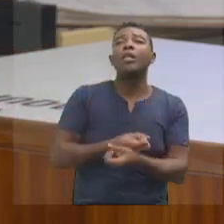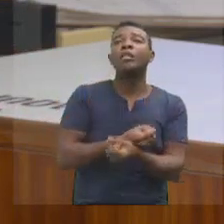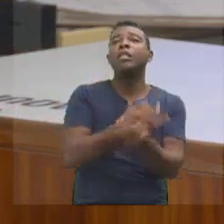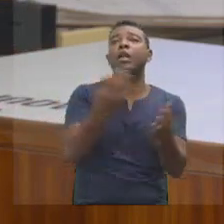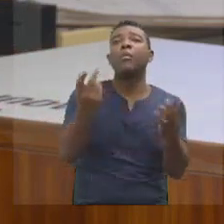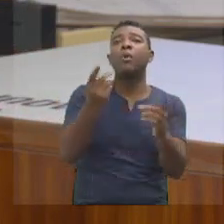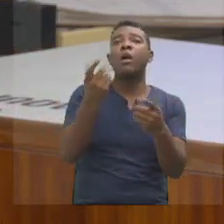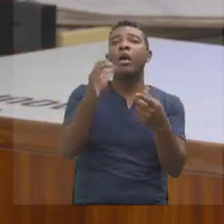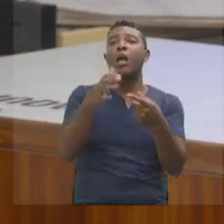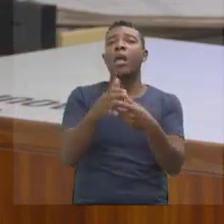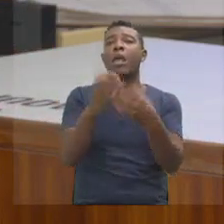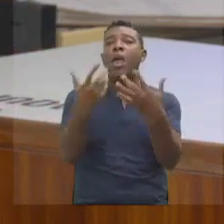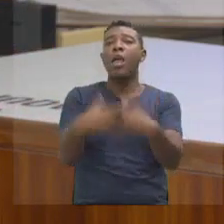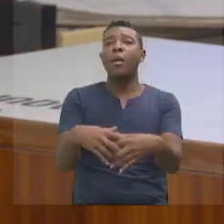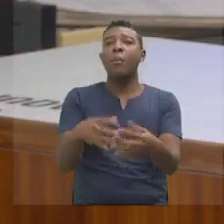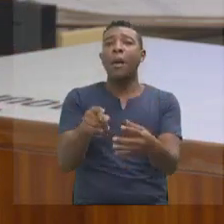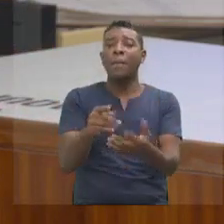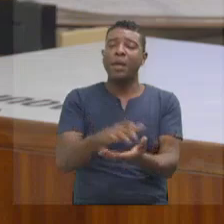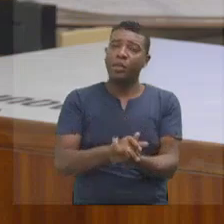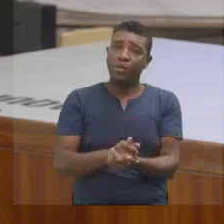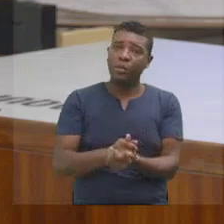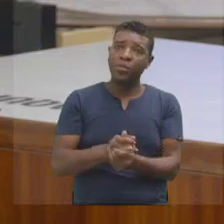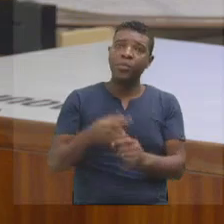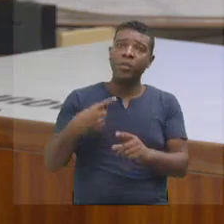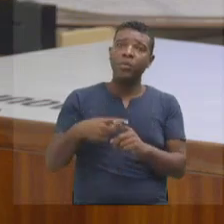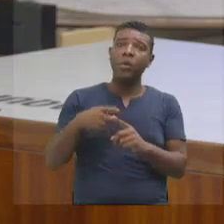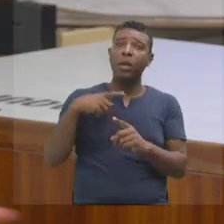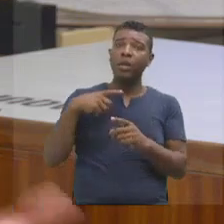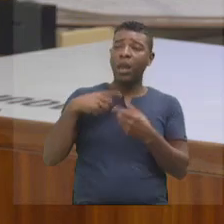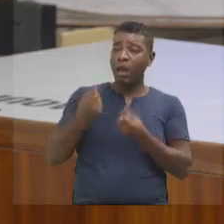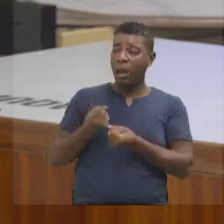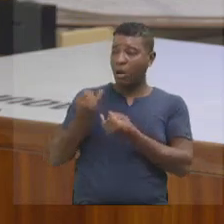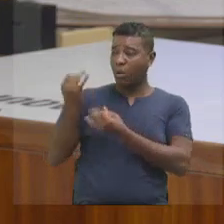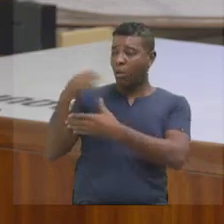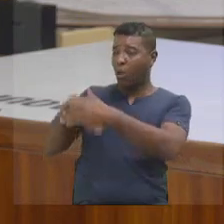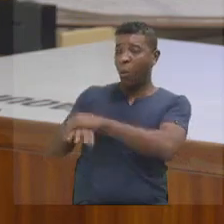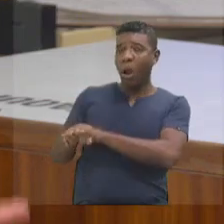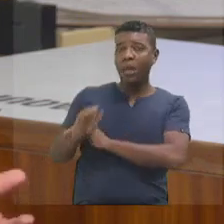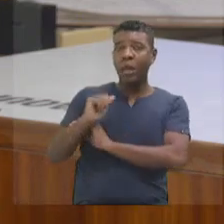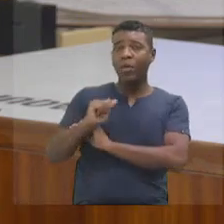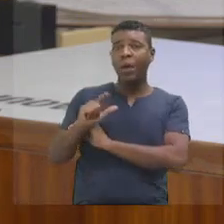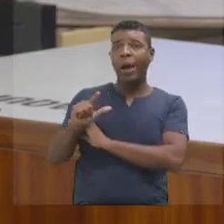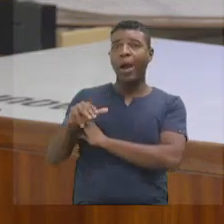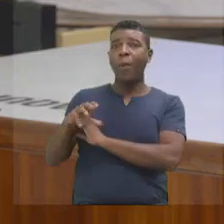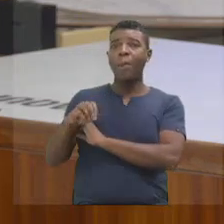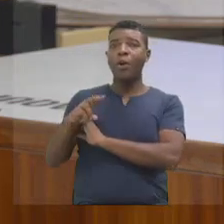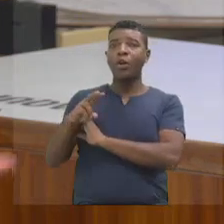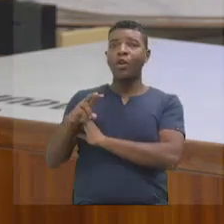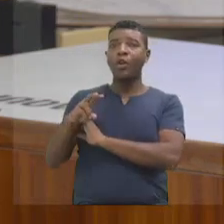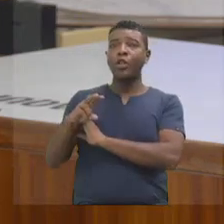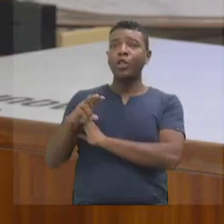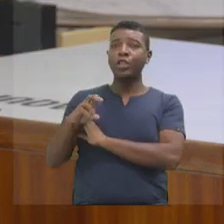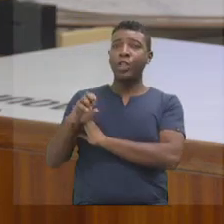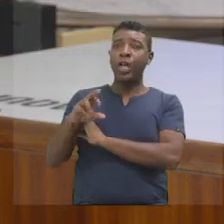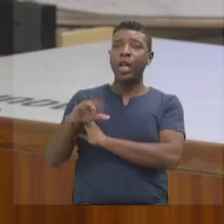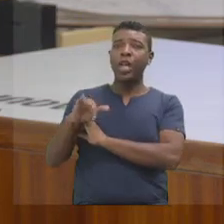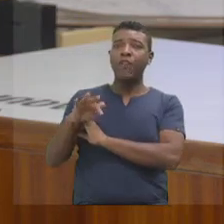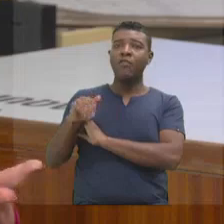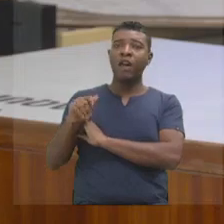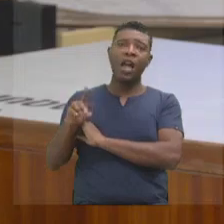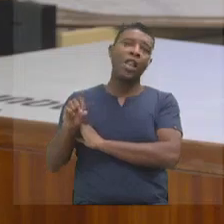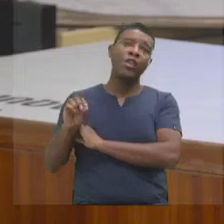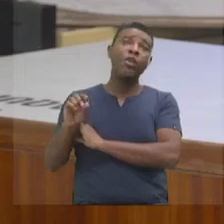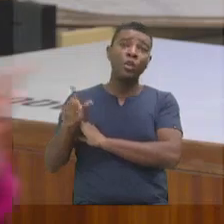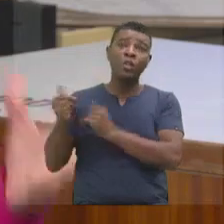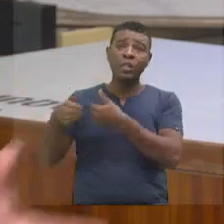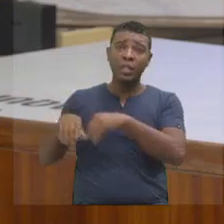esses equipamentos porque chegou a informação para a gente que tem equipamento até guardado em almoxarifado então Se isso for verdade é muito ruim a